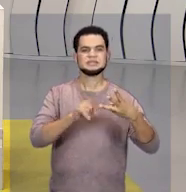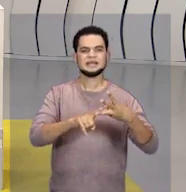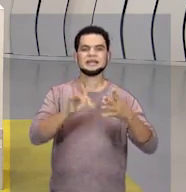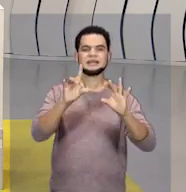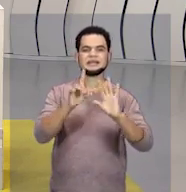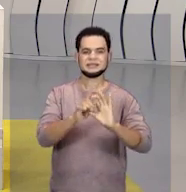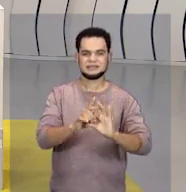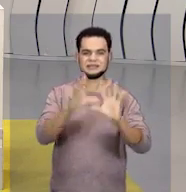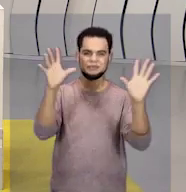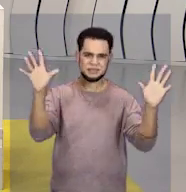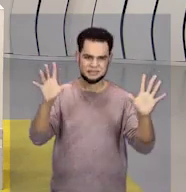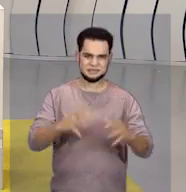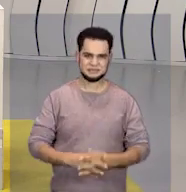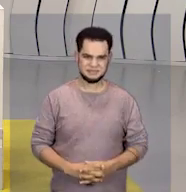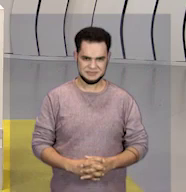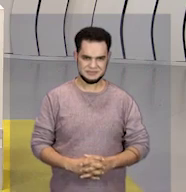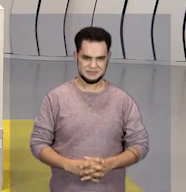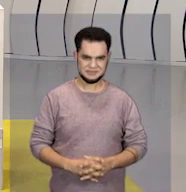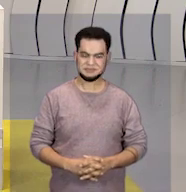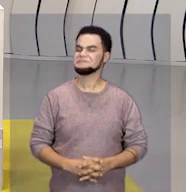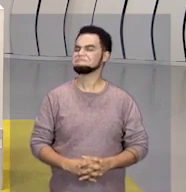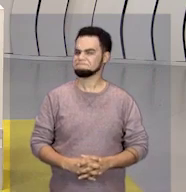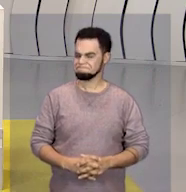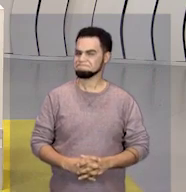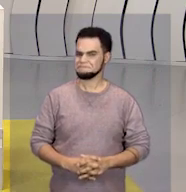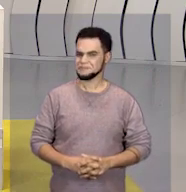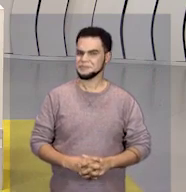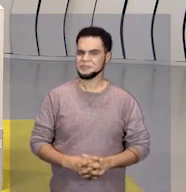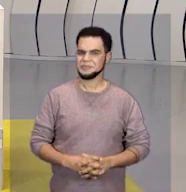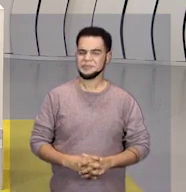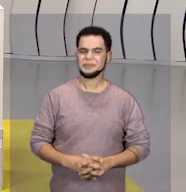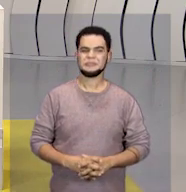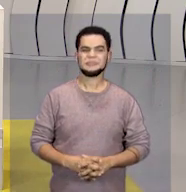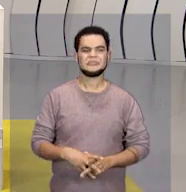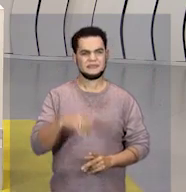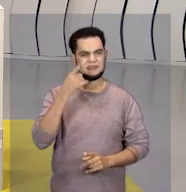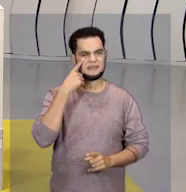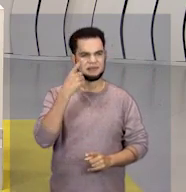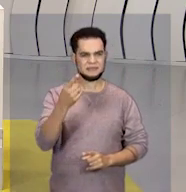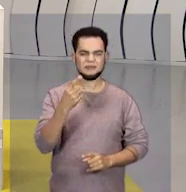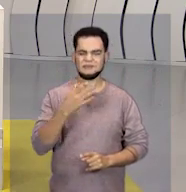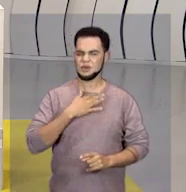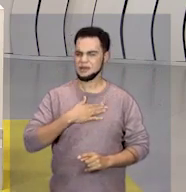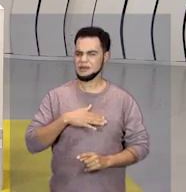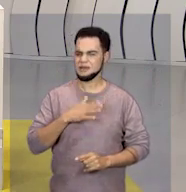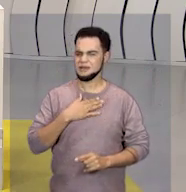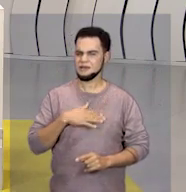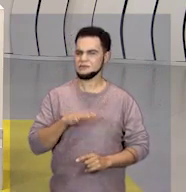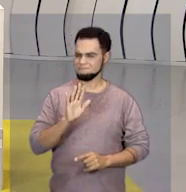democracia. Vamos dar uma olhada aqui com um pouquinho mais de calma.